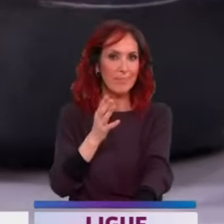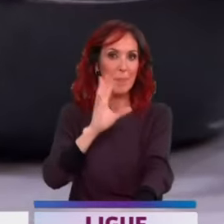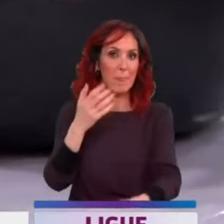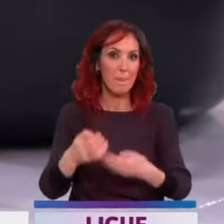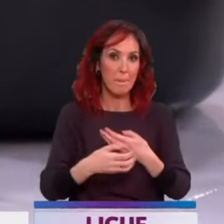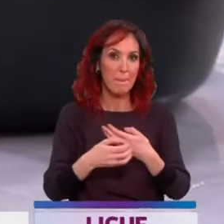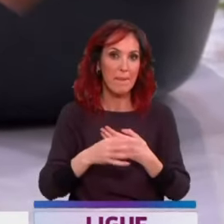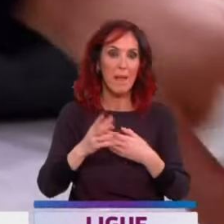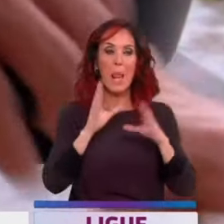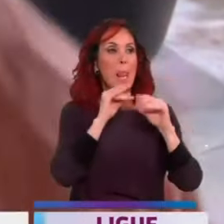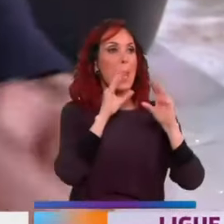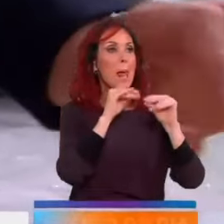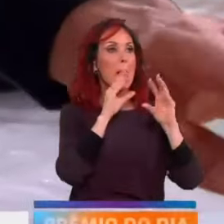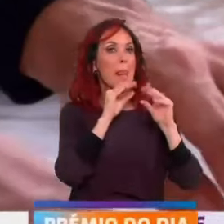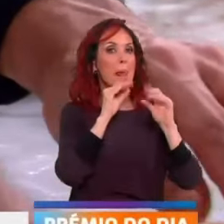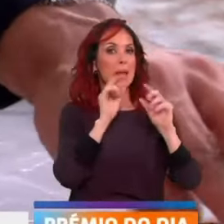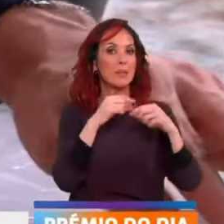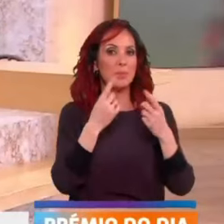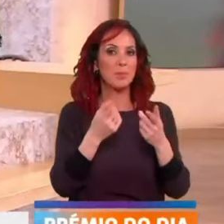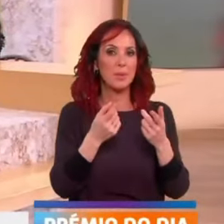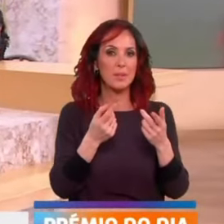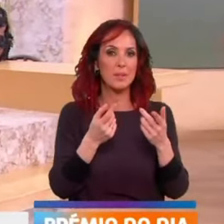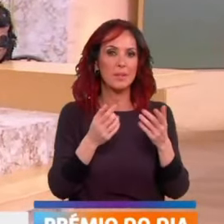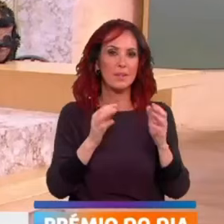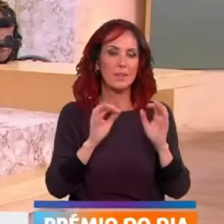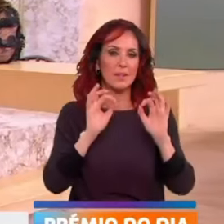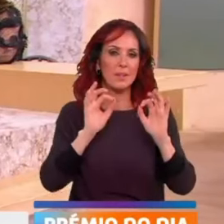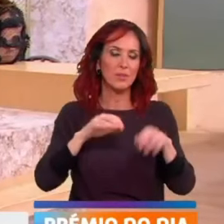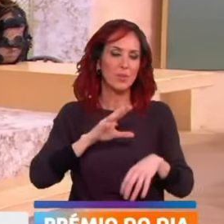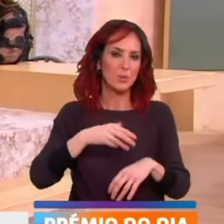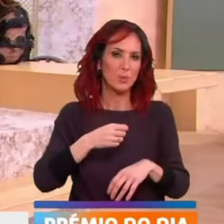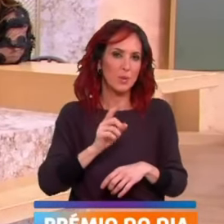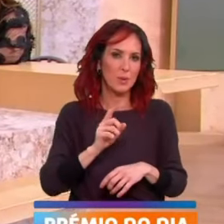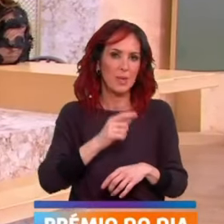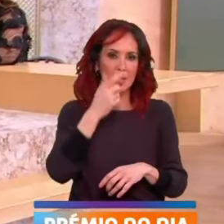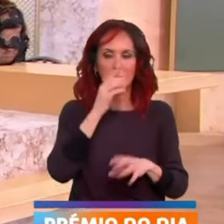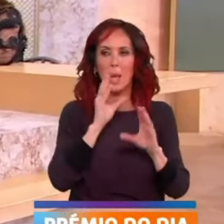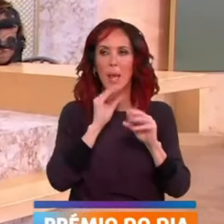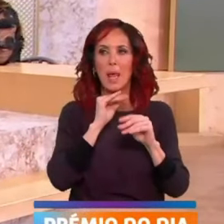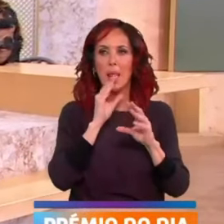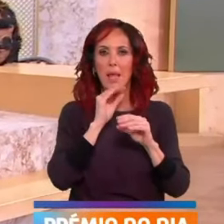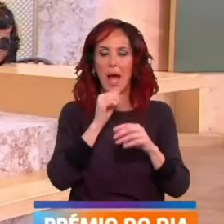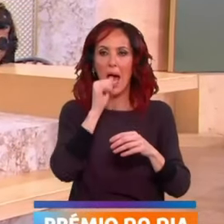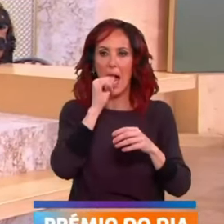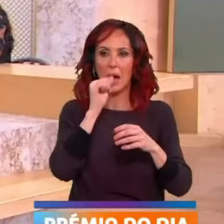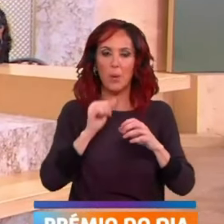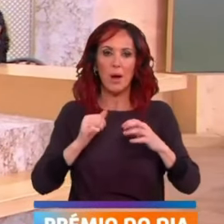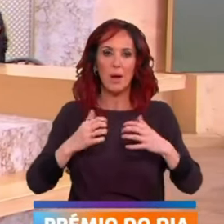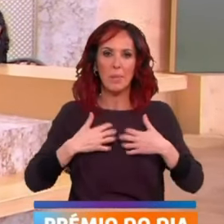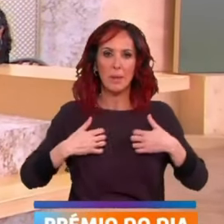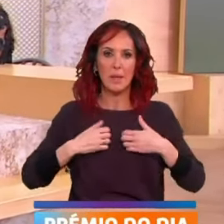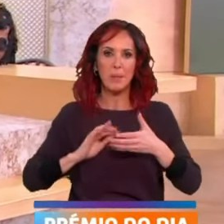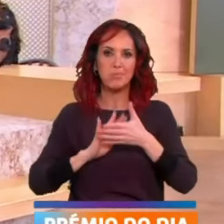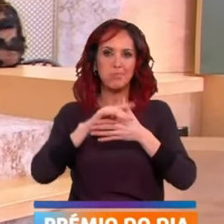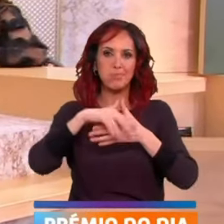cozinhas. Estão na conversa. É. Pois é. Também não posso é o fim do mundo. Também não é o fim do mundo. As pessoas estão na conversa e a água do bacalhau cai, sai cá para e fora. E